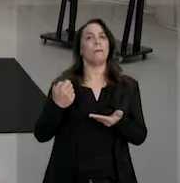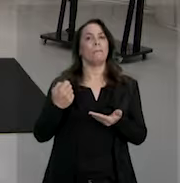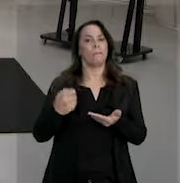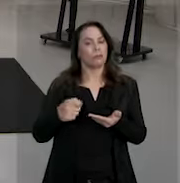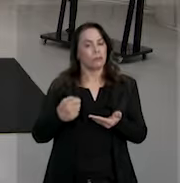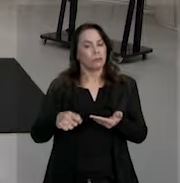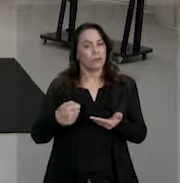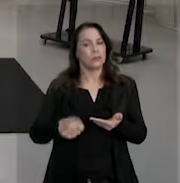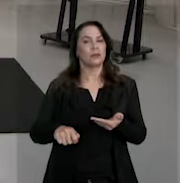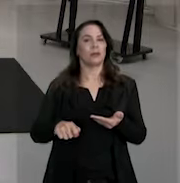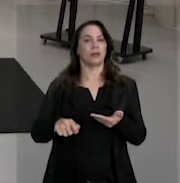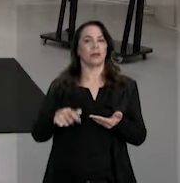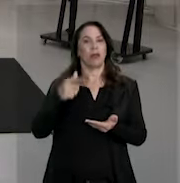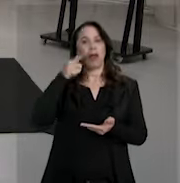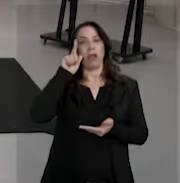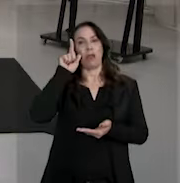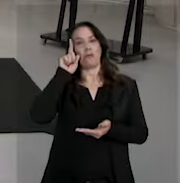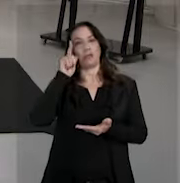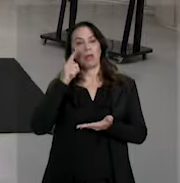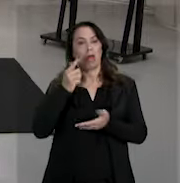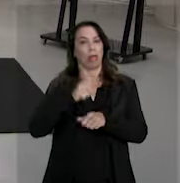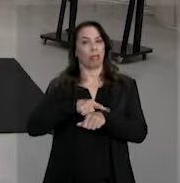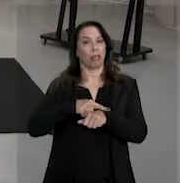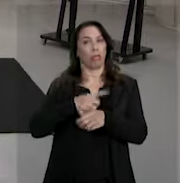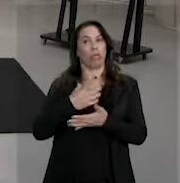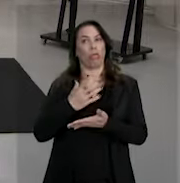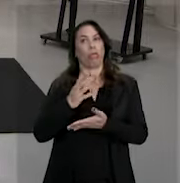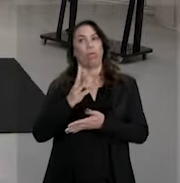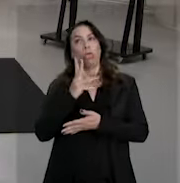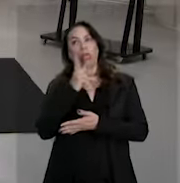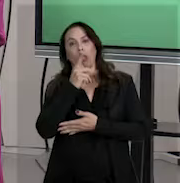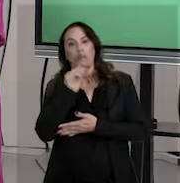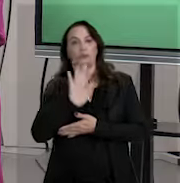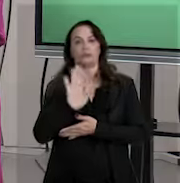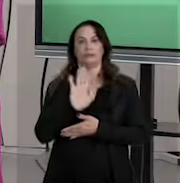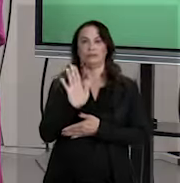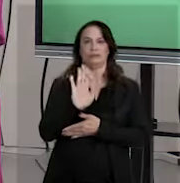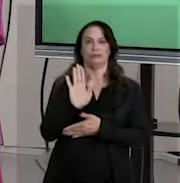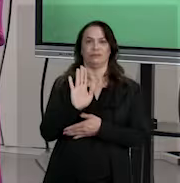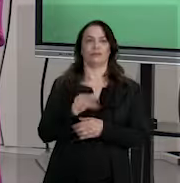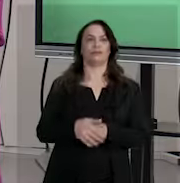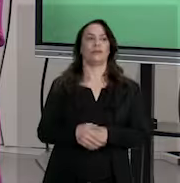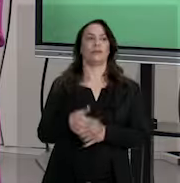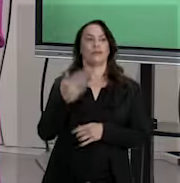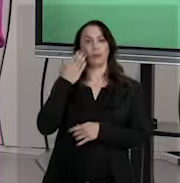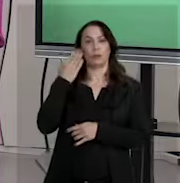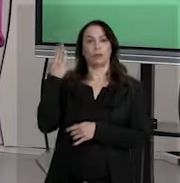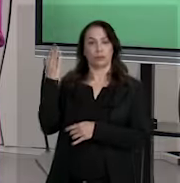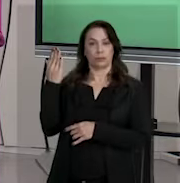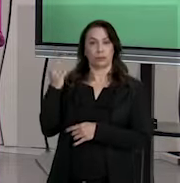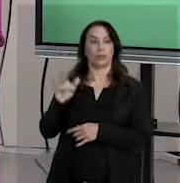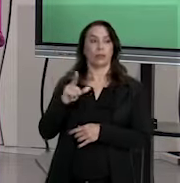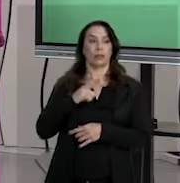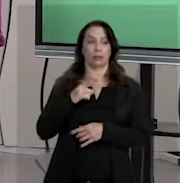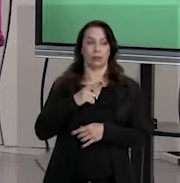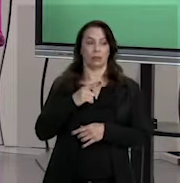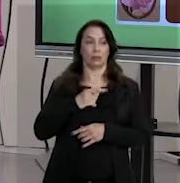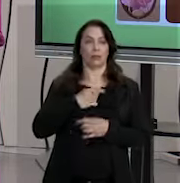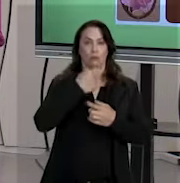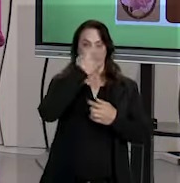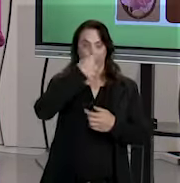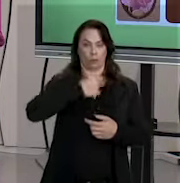aqui recortando. Nós temos aqui, então, olha, o tronco, né, aquele esquema bem básico, o